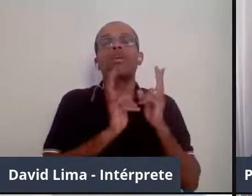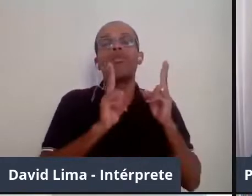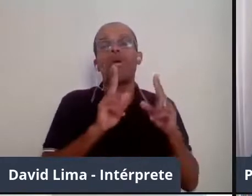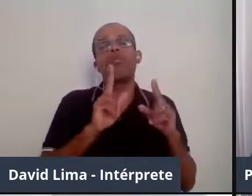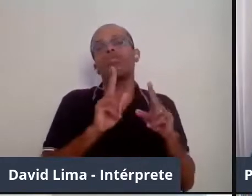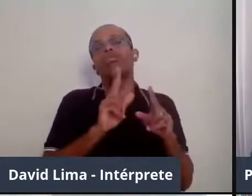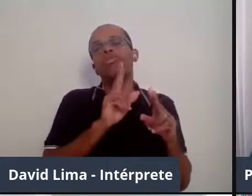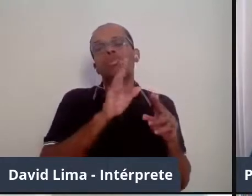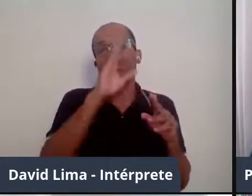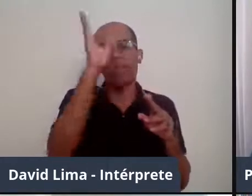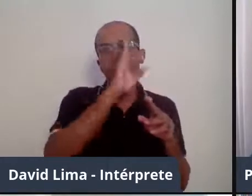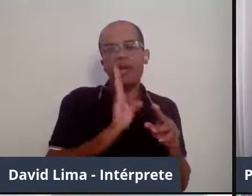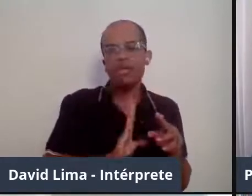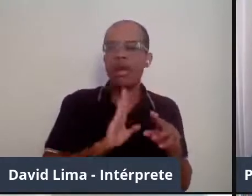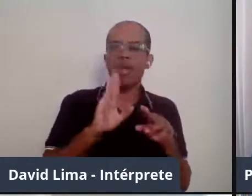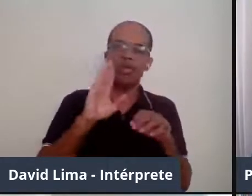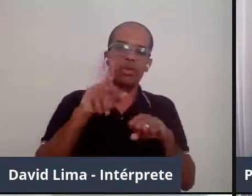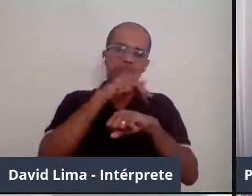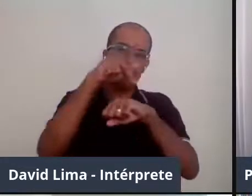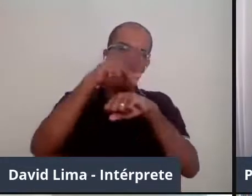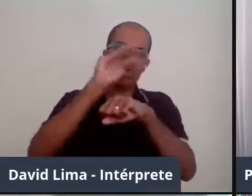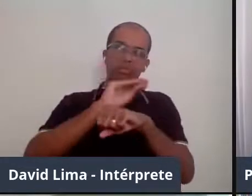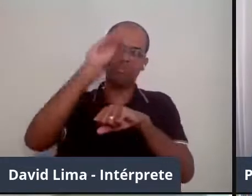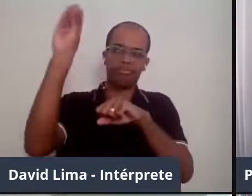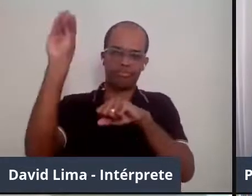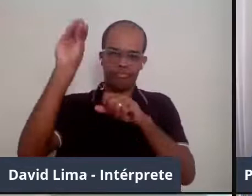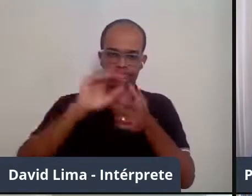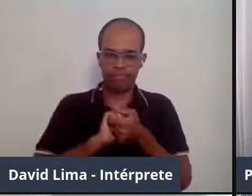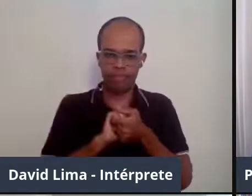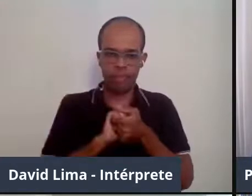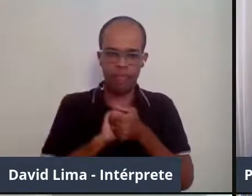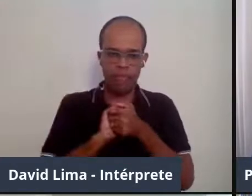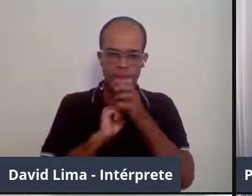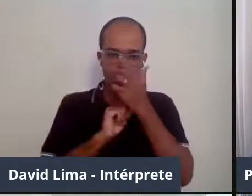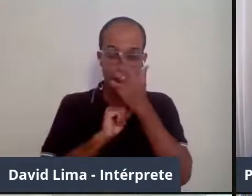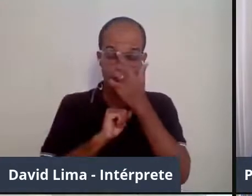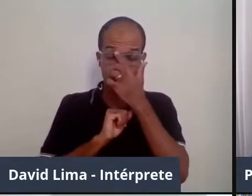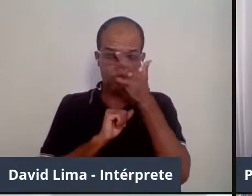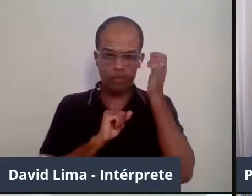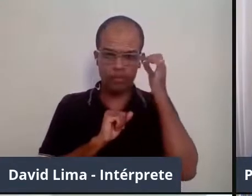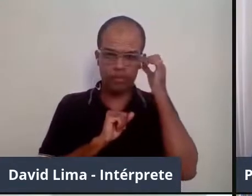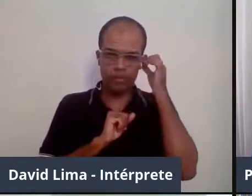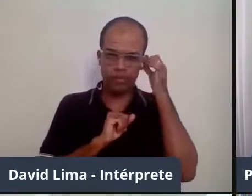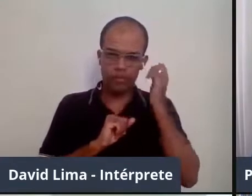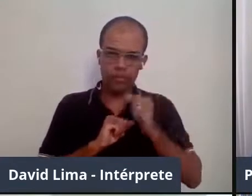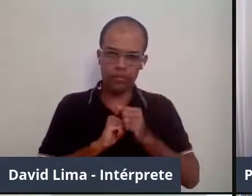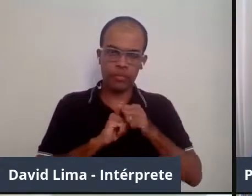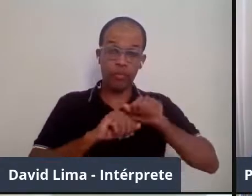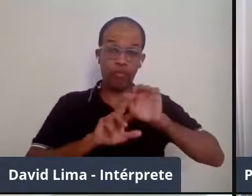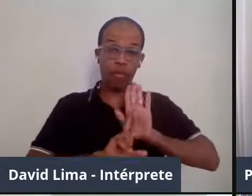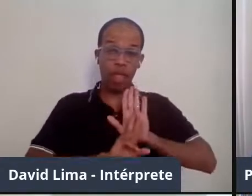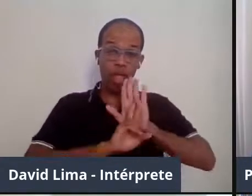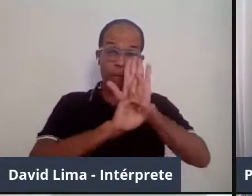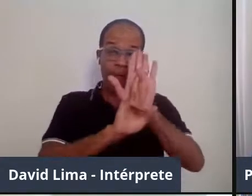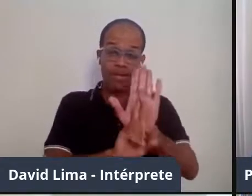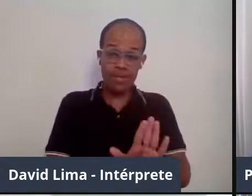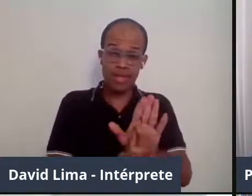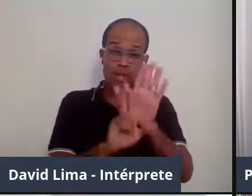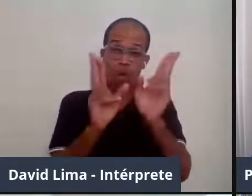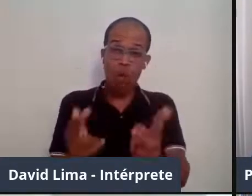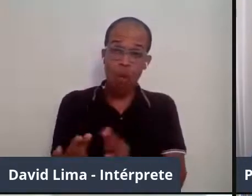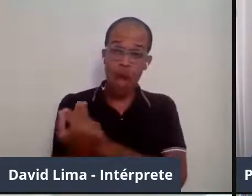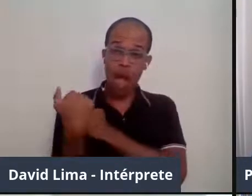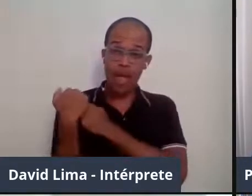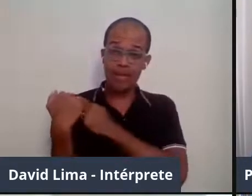curso em outras, né, em outras áreas. Representam o respeito à história humana de